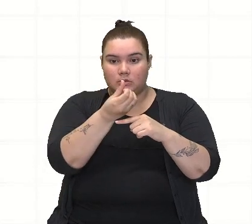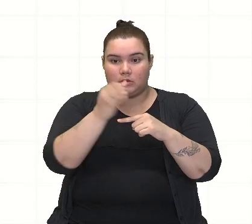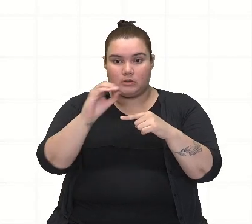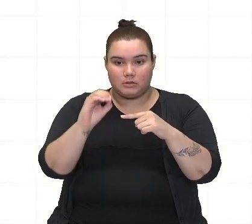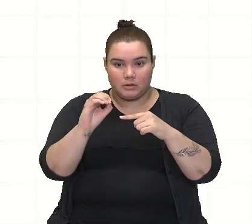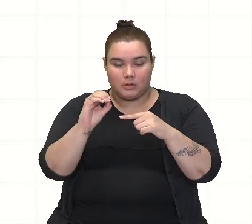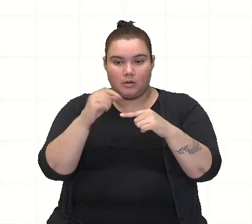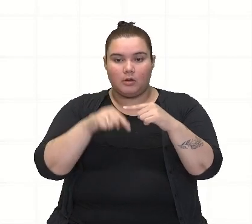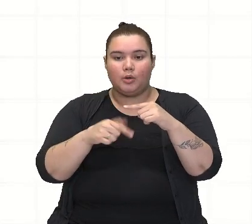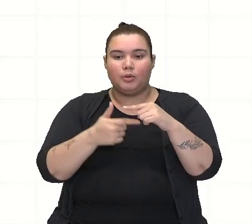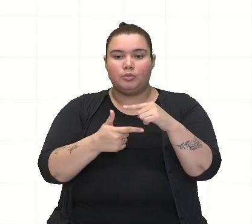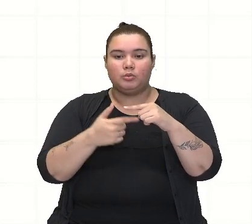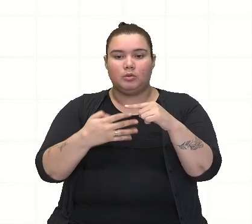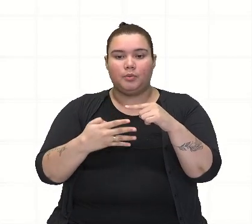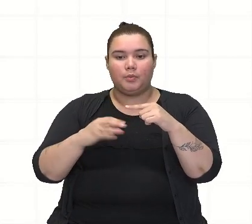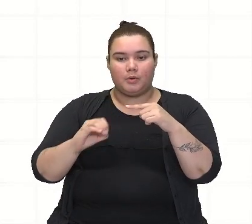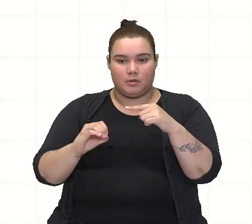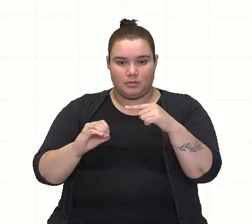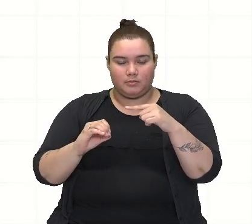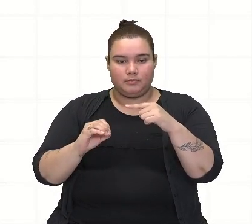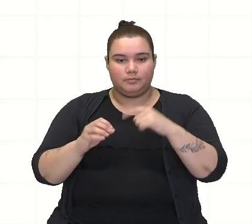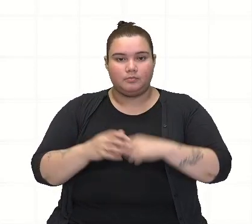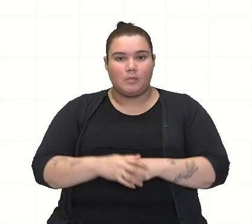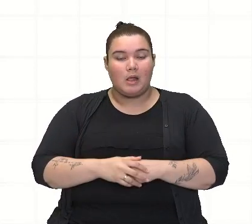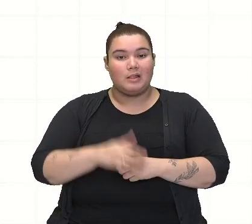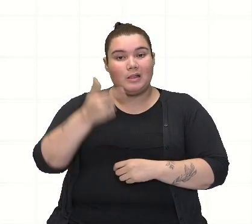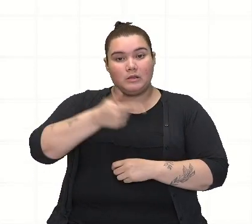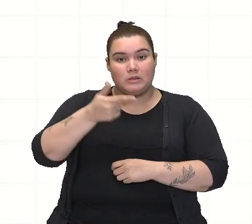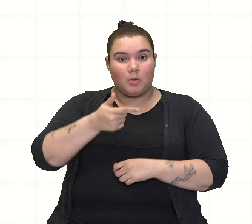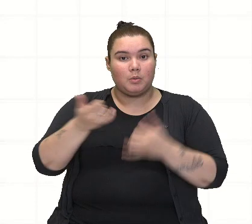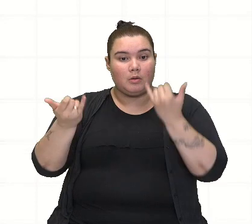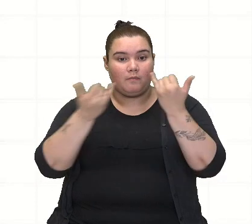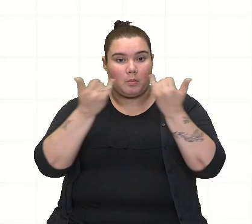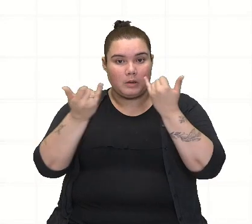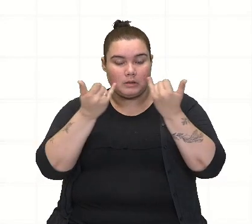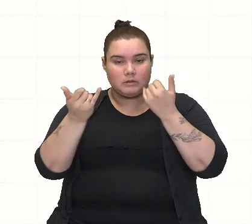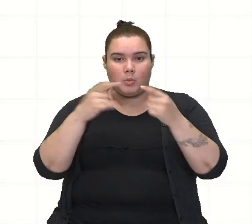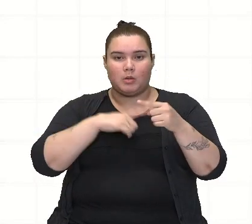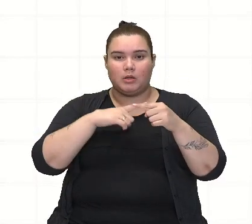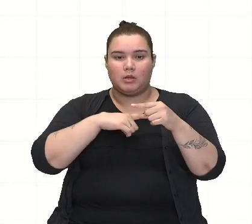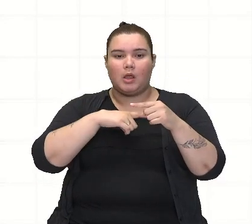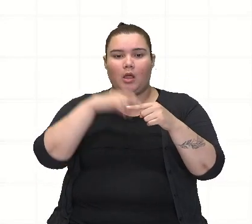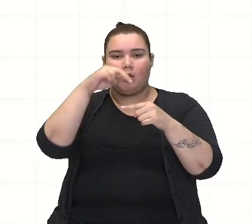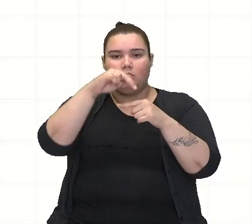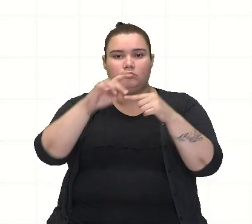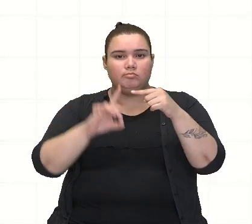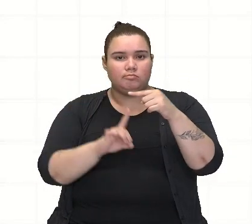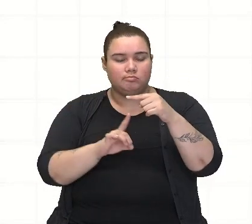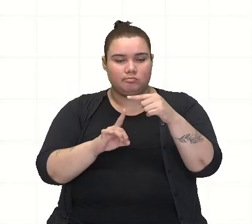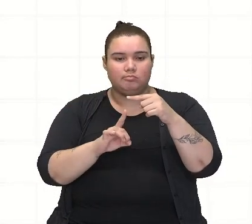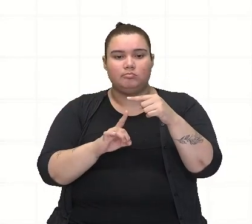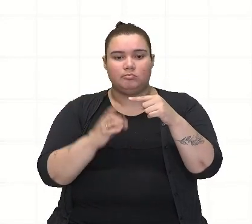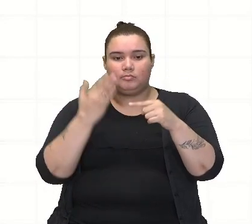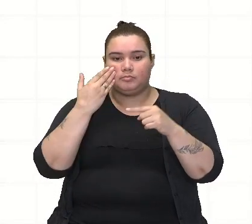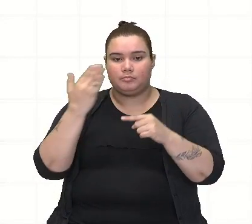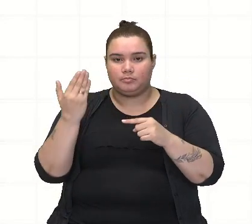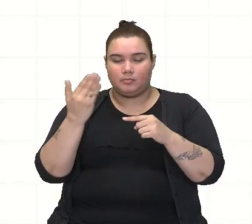para 240. E na segunda situação, podemos escrever a seguinte razão, olha,